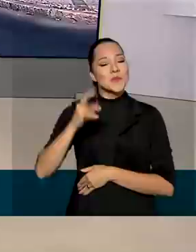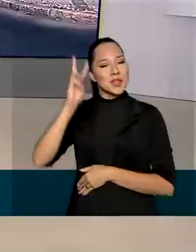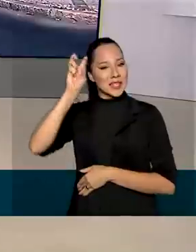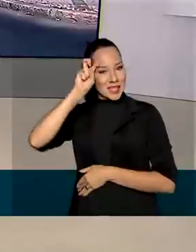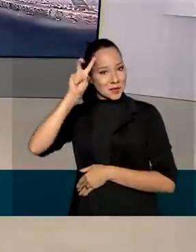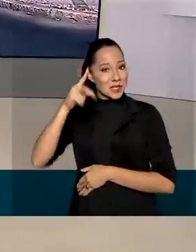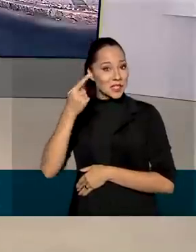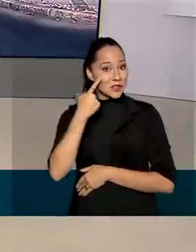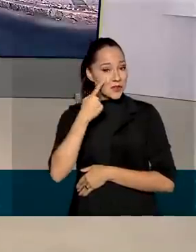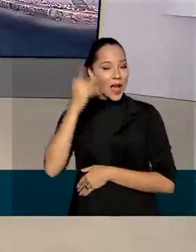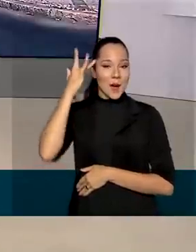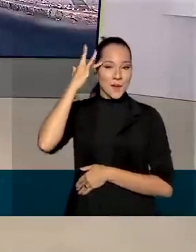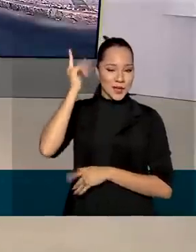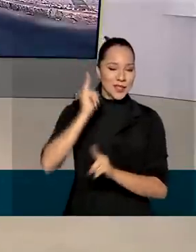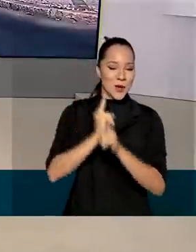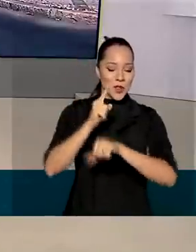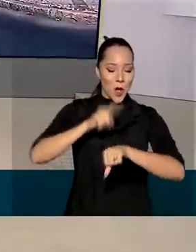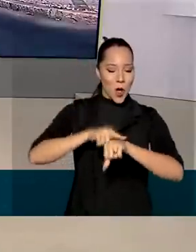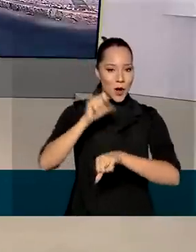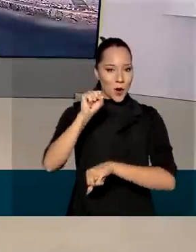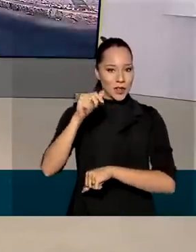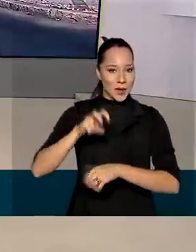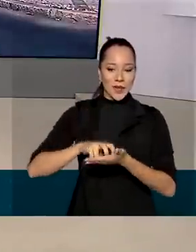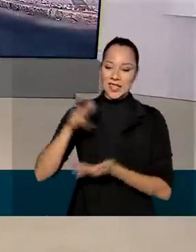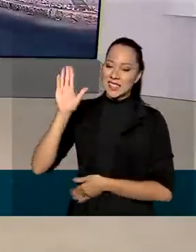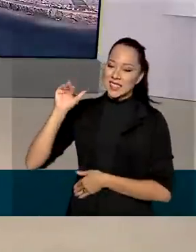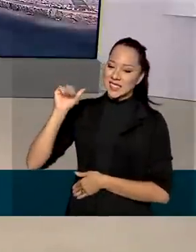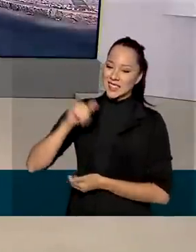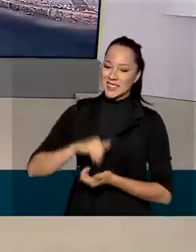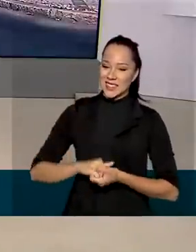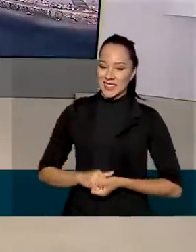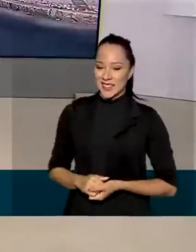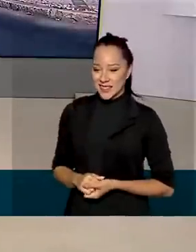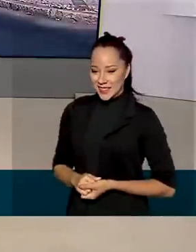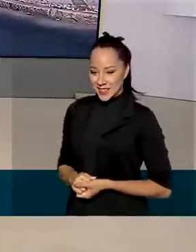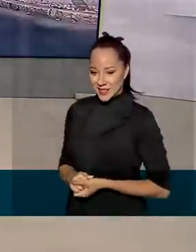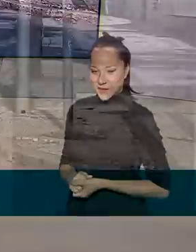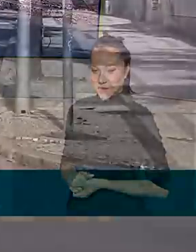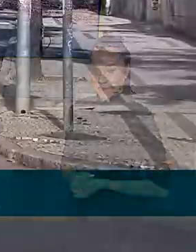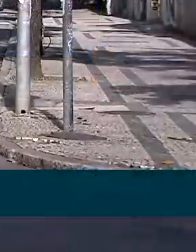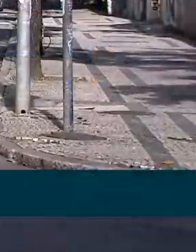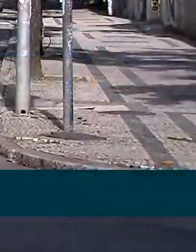quinta-feira para você nos vemos amanhã às 8:00 até lá tchau tchau